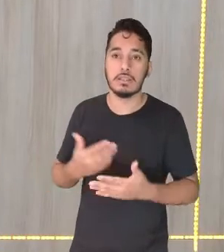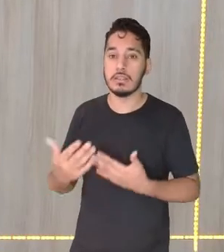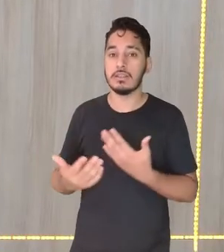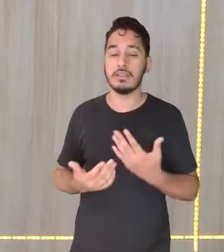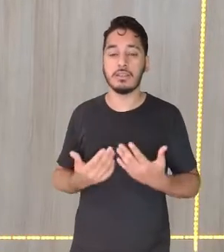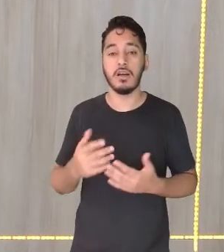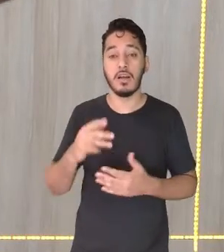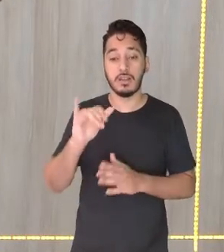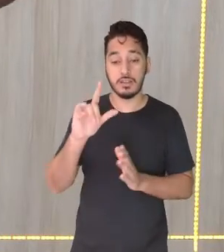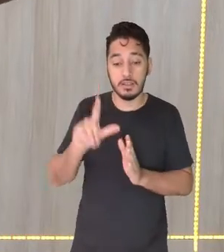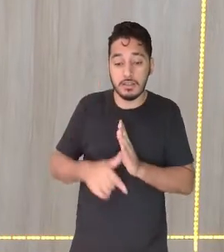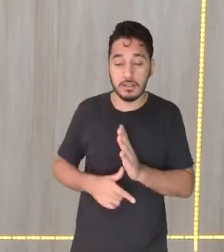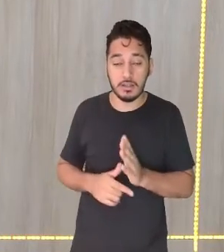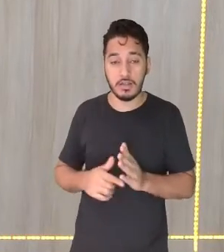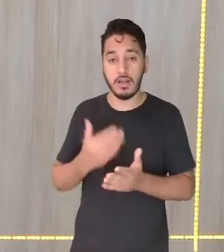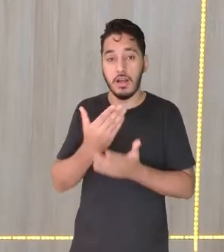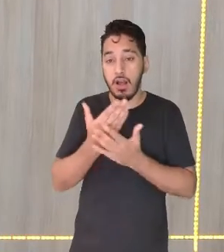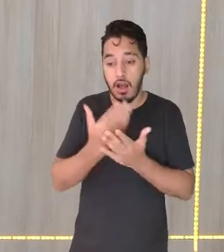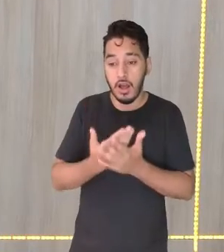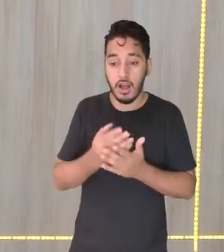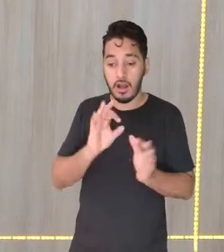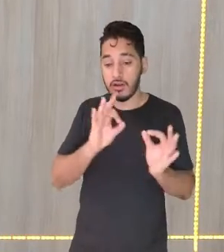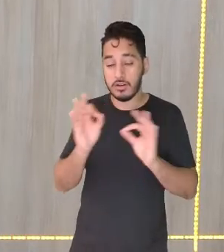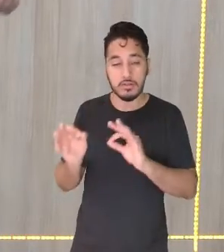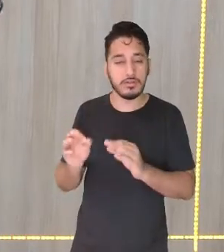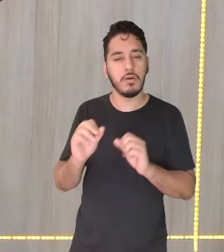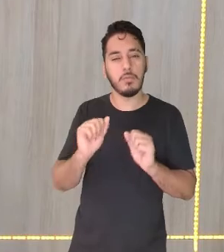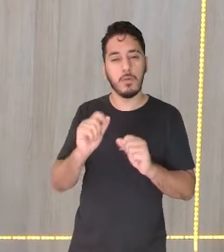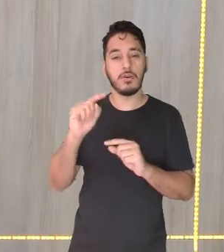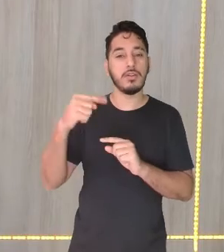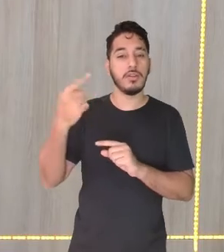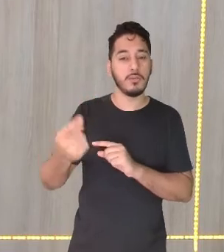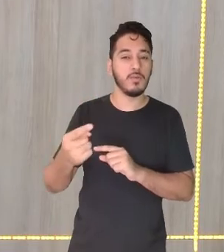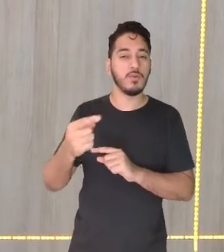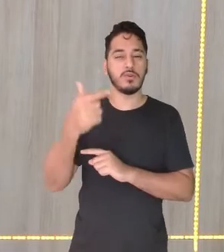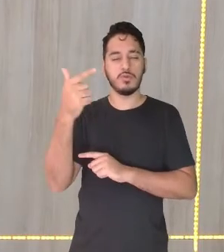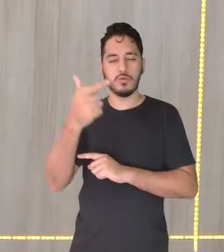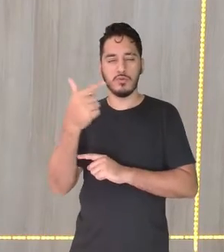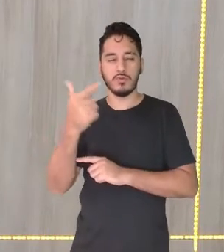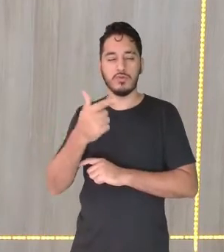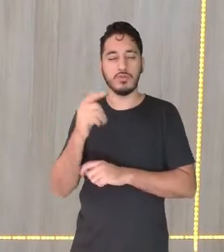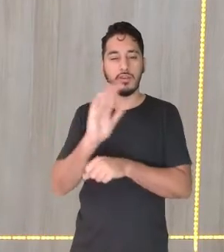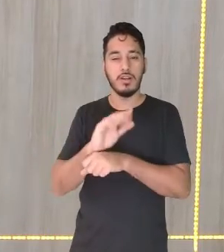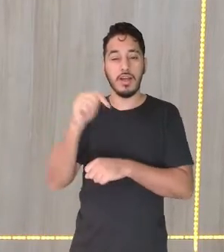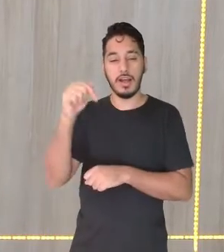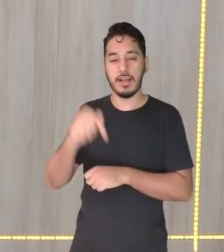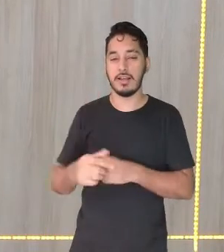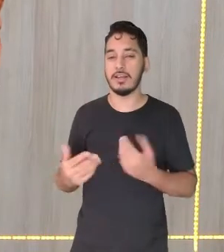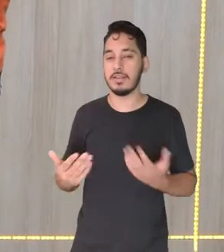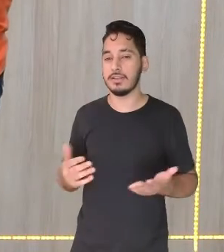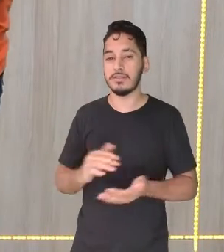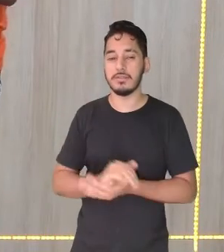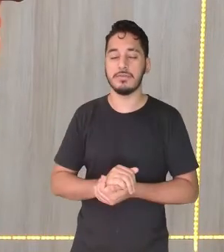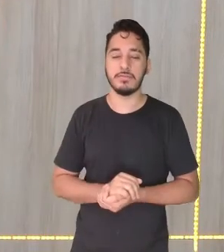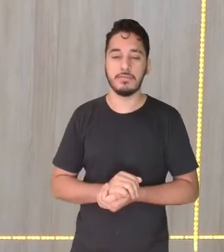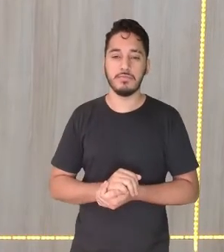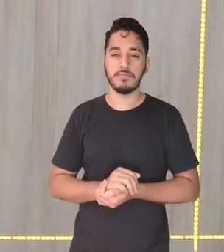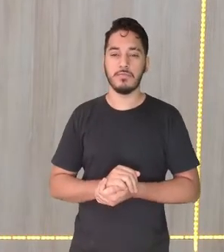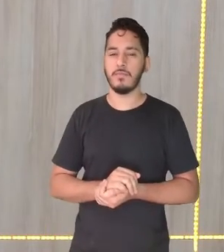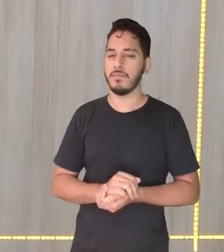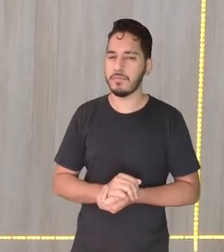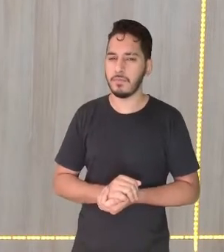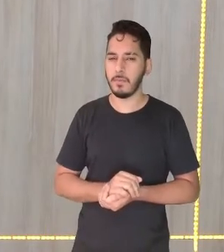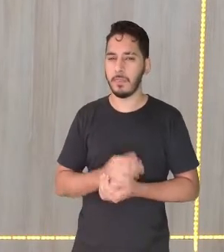mundo aí. E se atrasar, assiste a aula, se perder, assiste a reprise, passa 2 horas da tarde. Aqui não tem desculpa, pessoal. Então